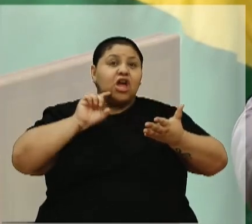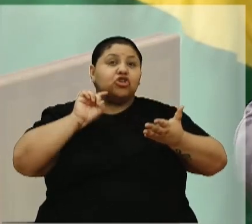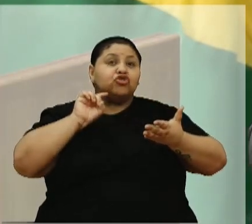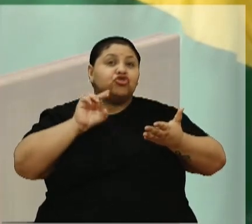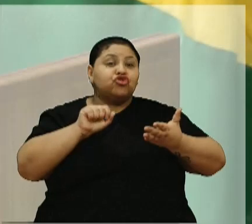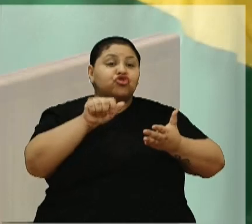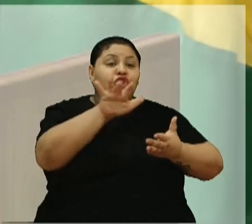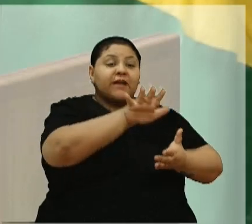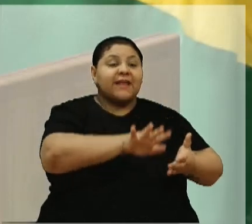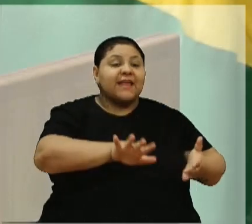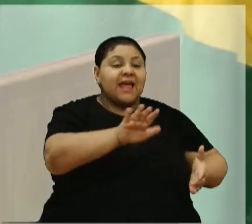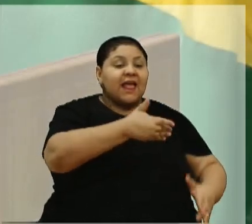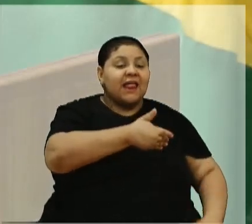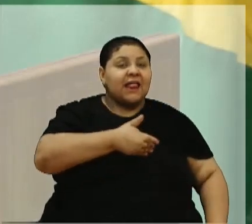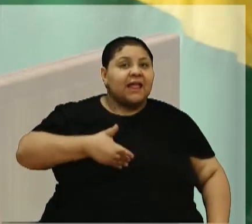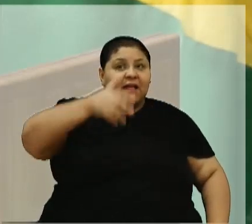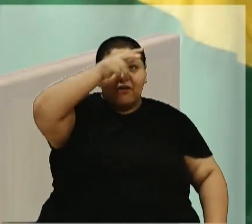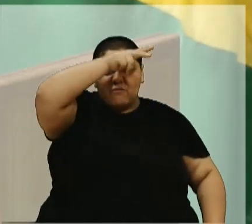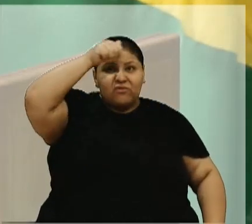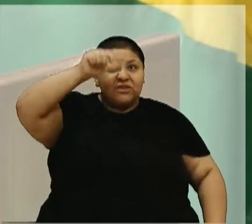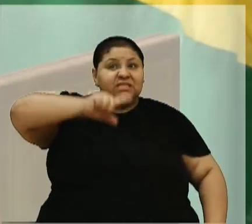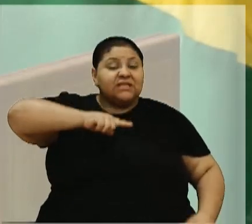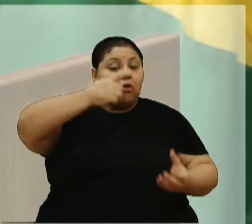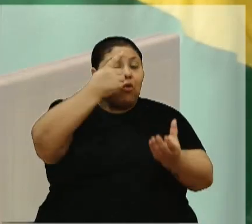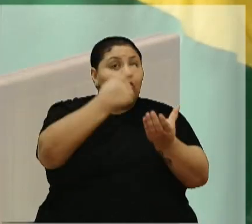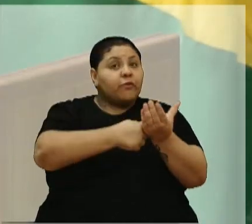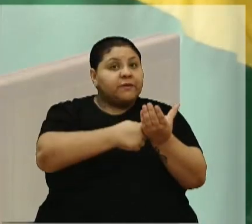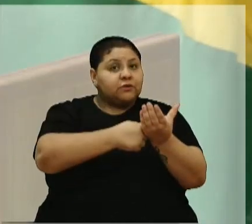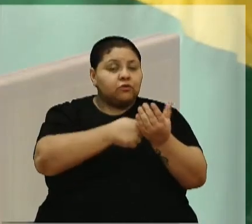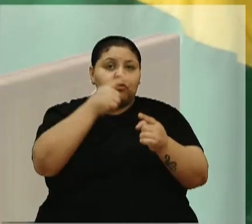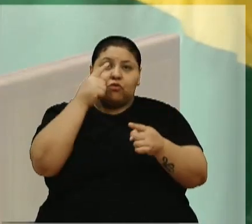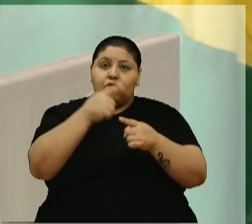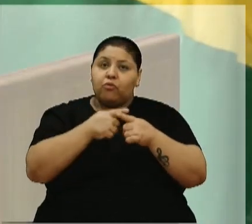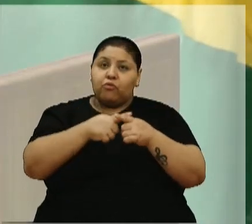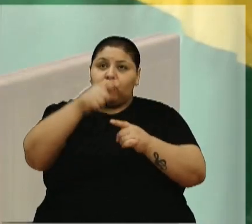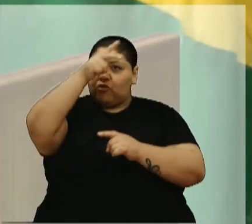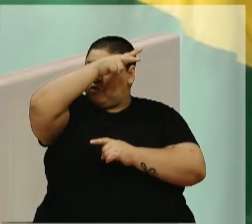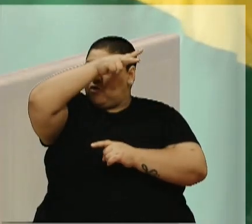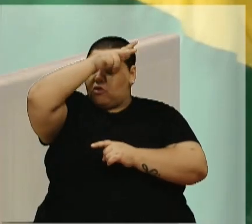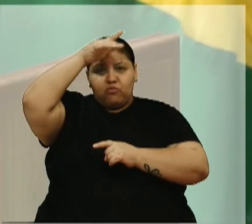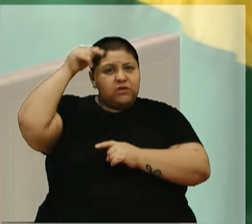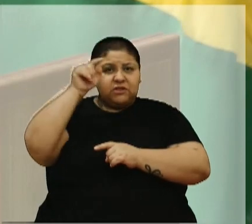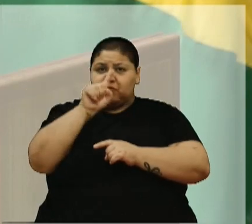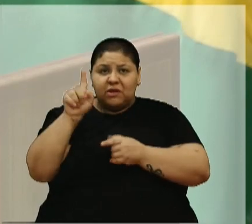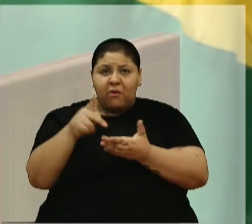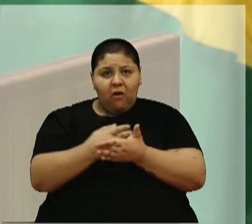área pública, que o município tem o comprometimento. Por quê? Porque o município não foi conivente.